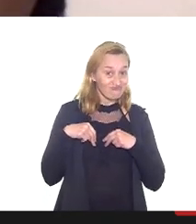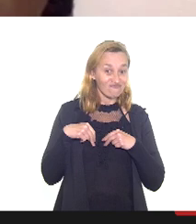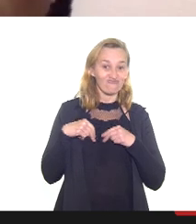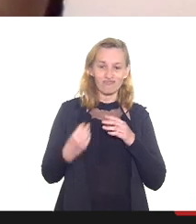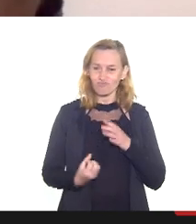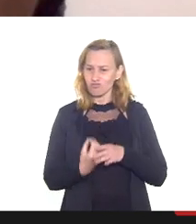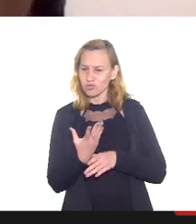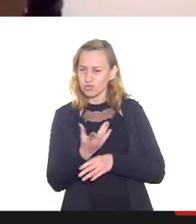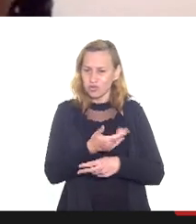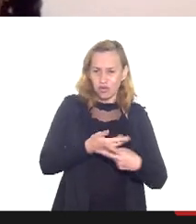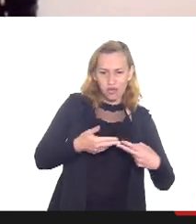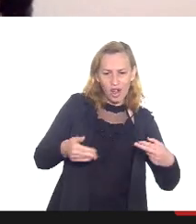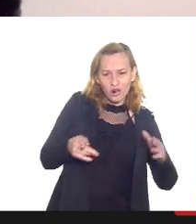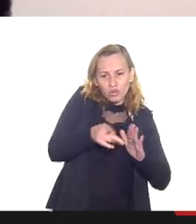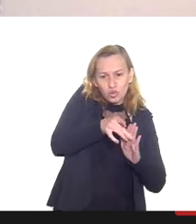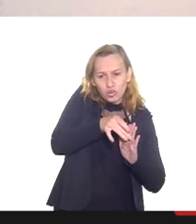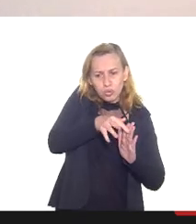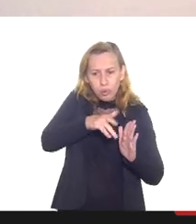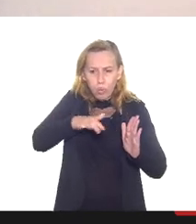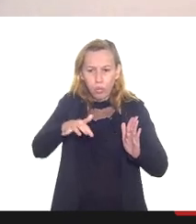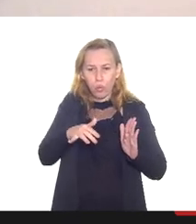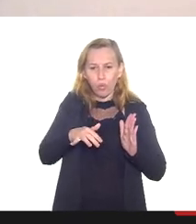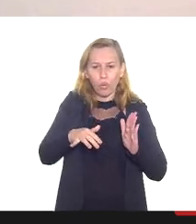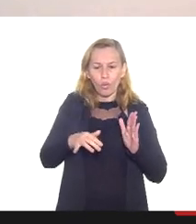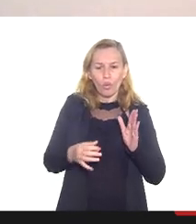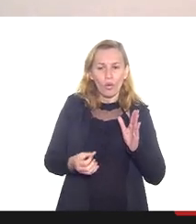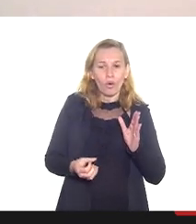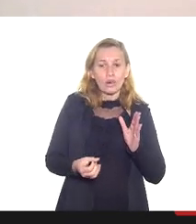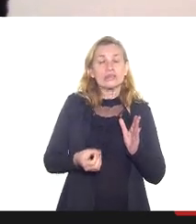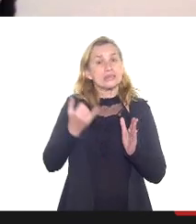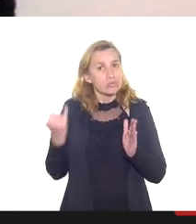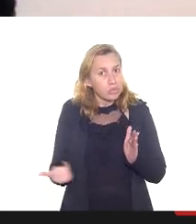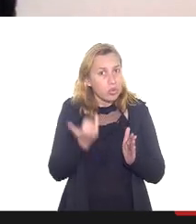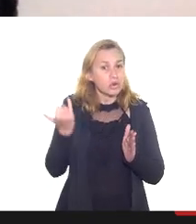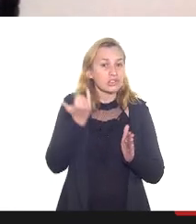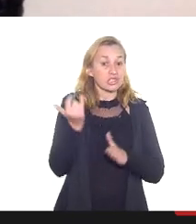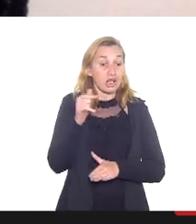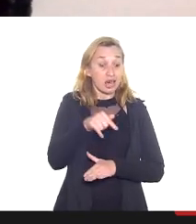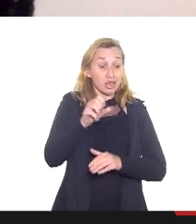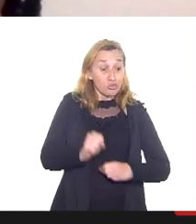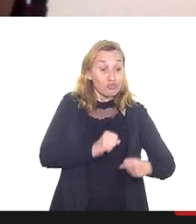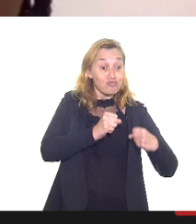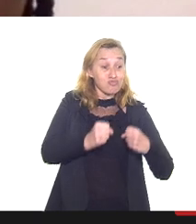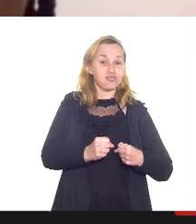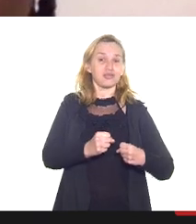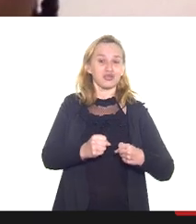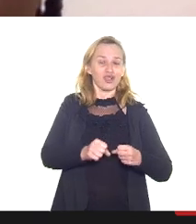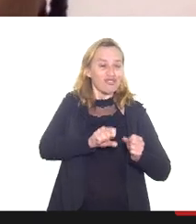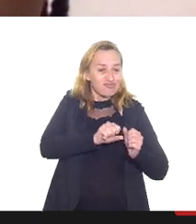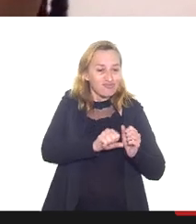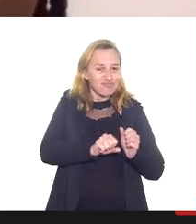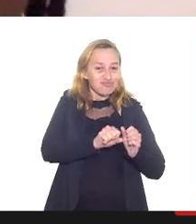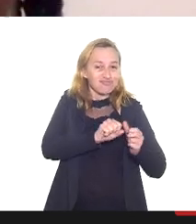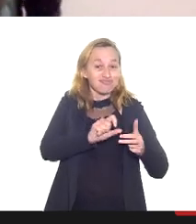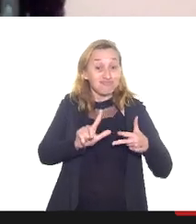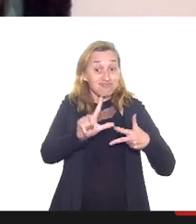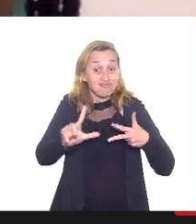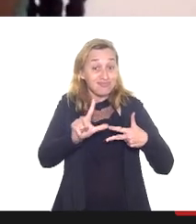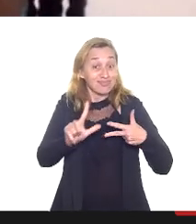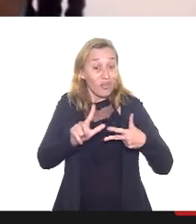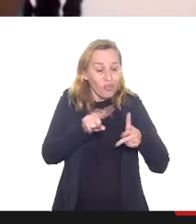bastante protocolos do ponto de vista de uma função importante aqui do Poder Legislativo, do Parlamento,